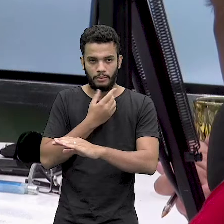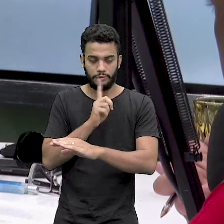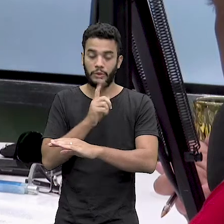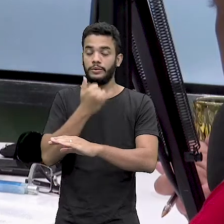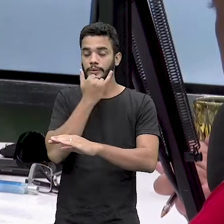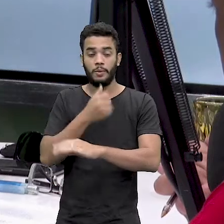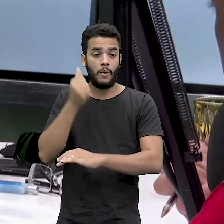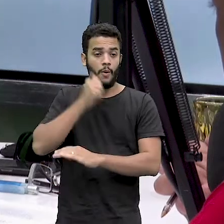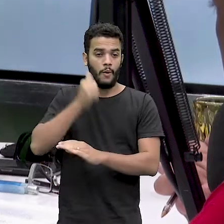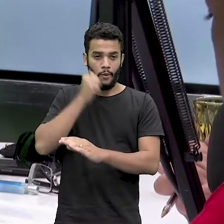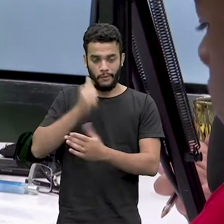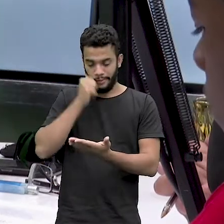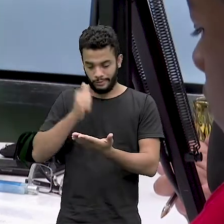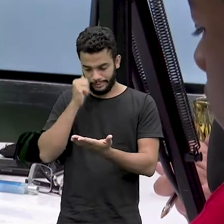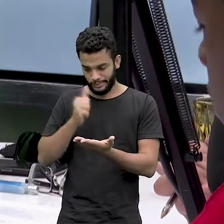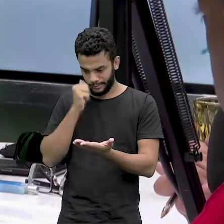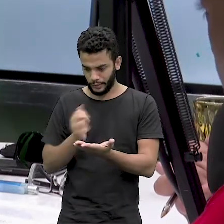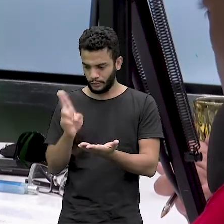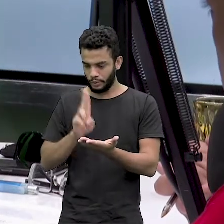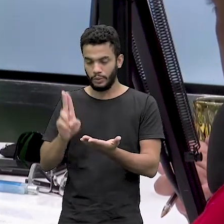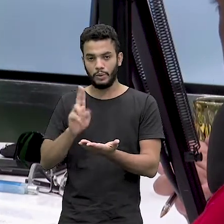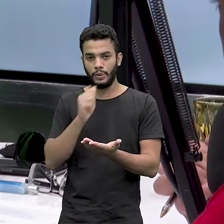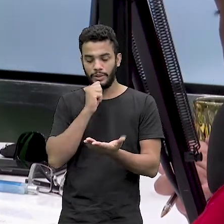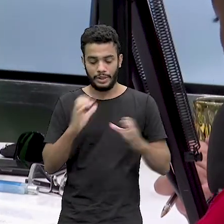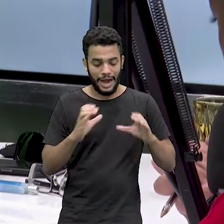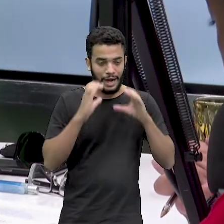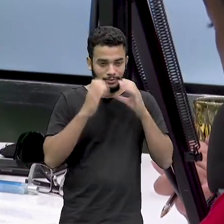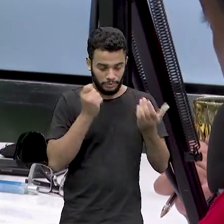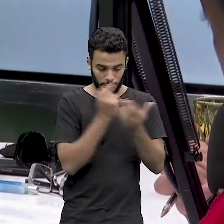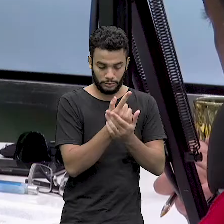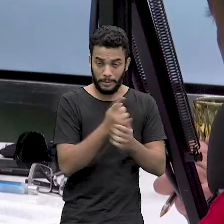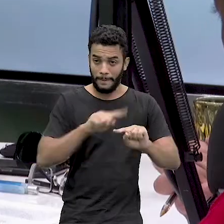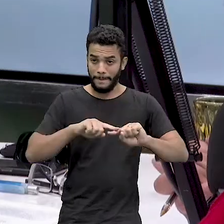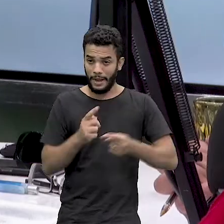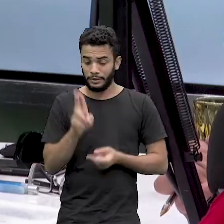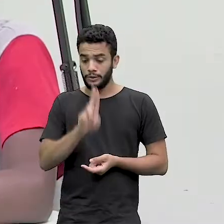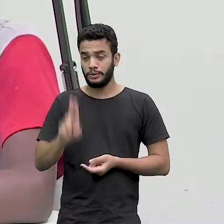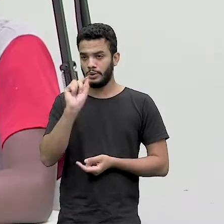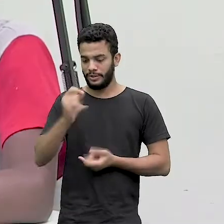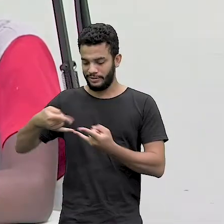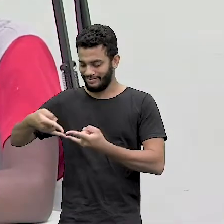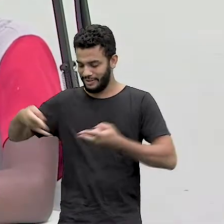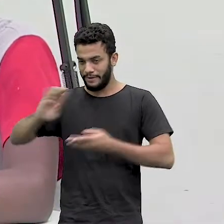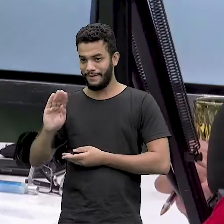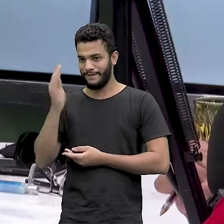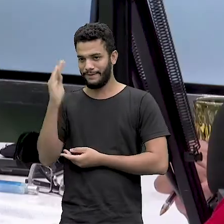vangloriando na internet, ou seja, é uma pessoa que perdeu as suas referências, né? Perdeu referência. A mudança de valores.